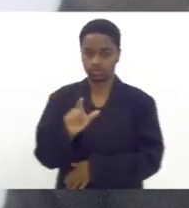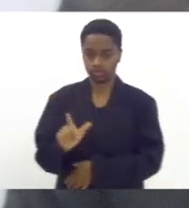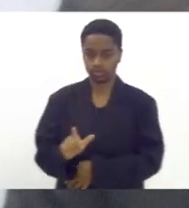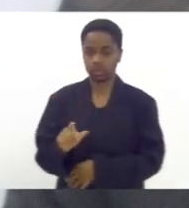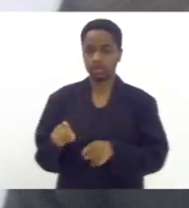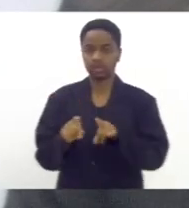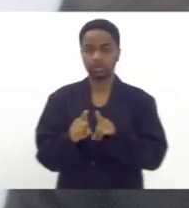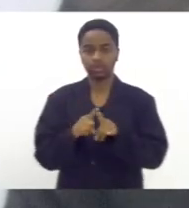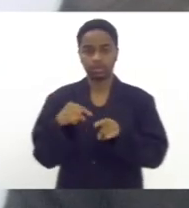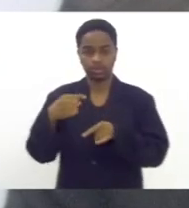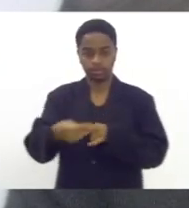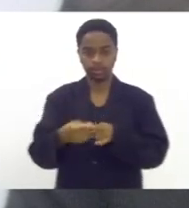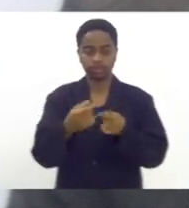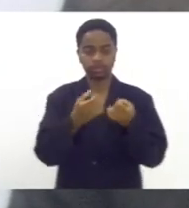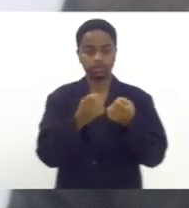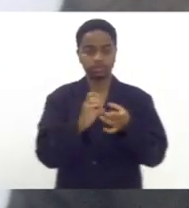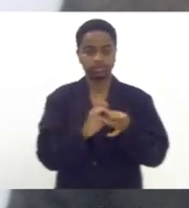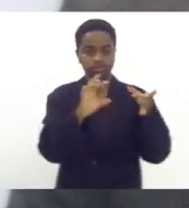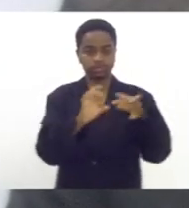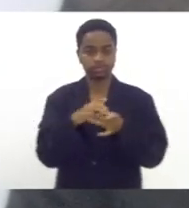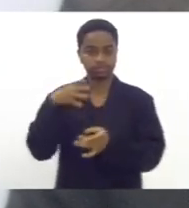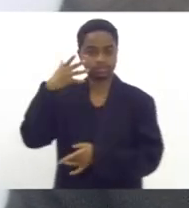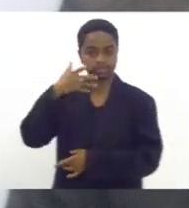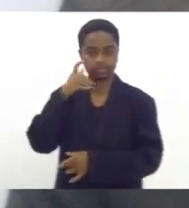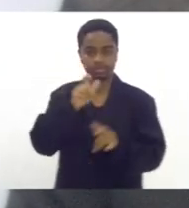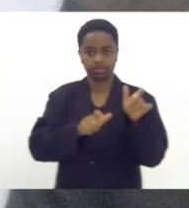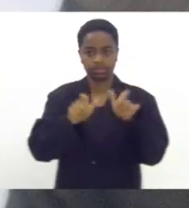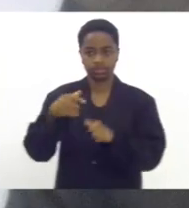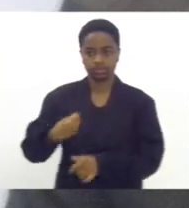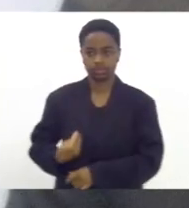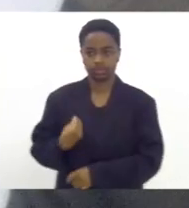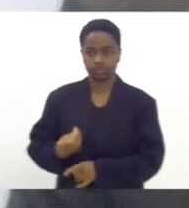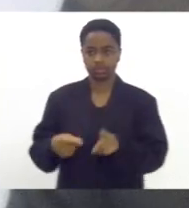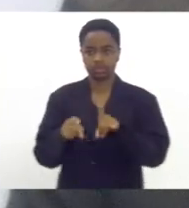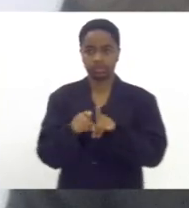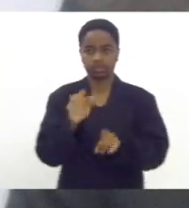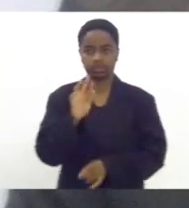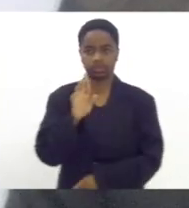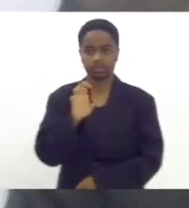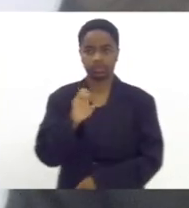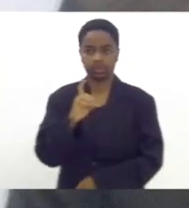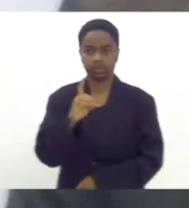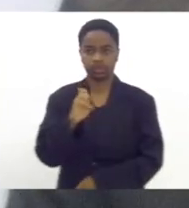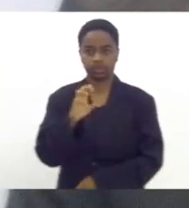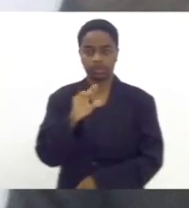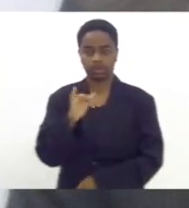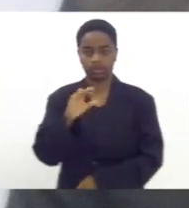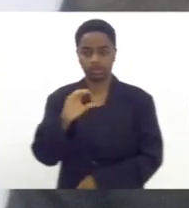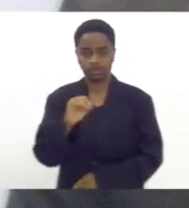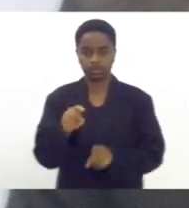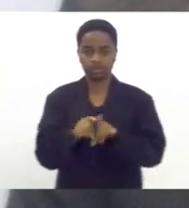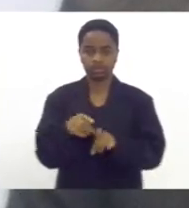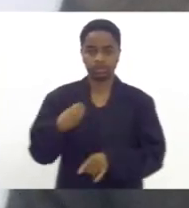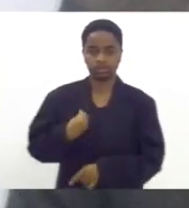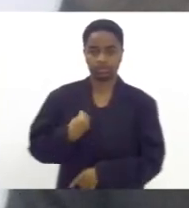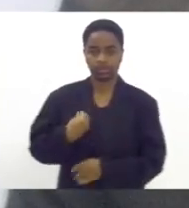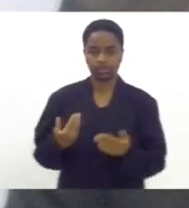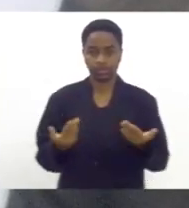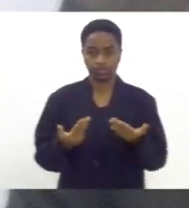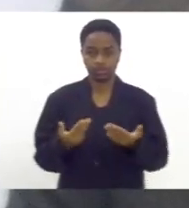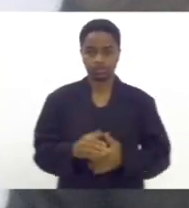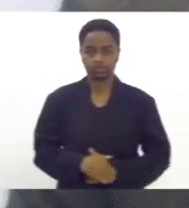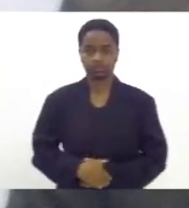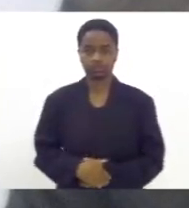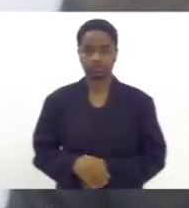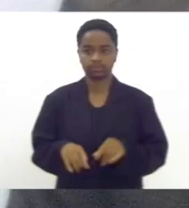fala para pras pessoas que estão aqui conosco também Frederico Borges superintendente da abrange que tá aqui conosco também Ah tá bom